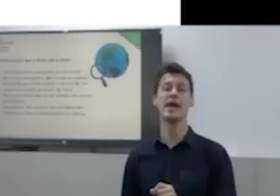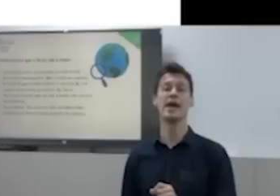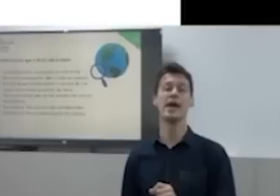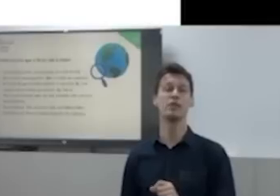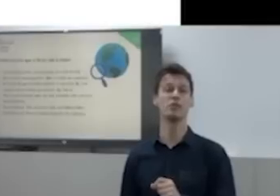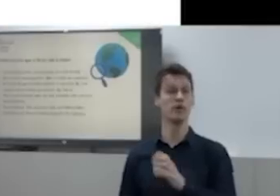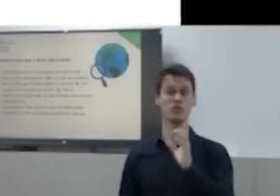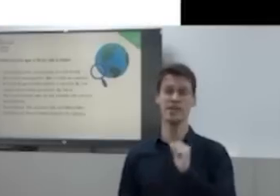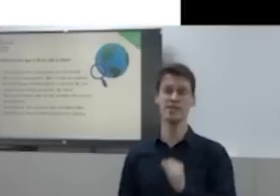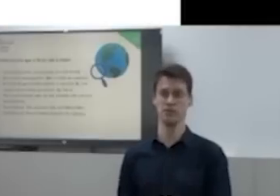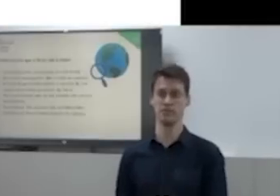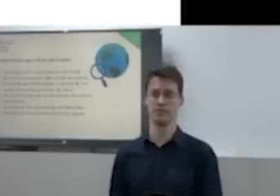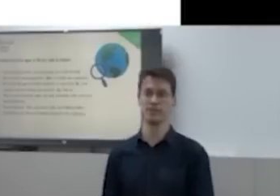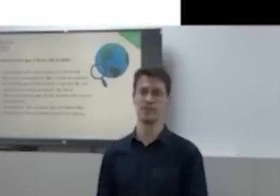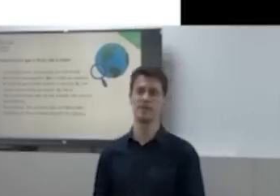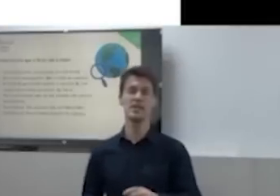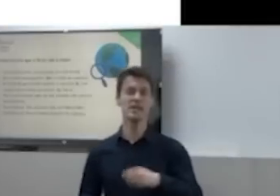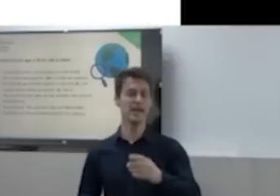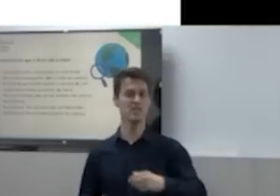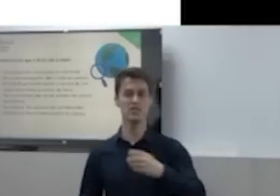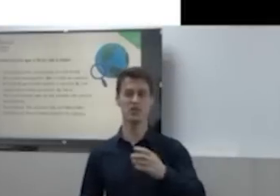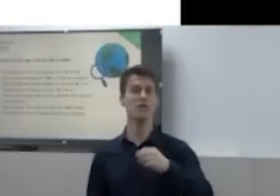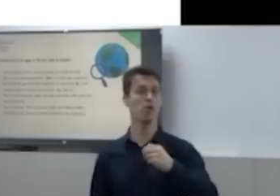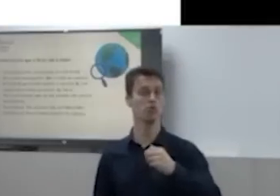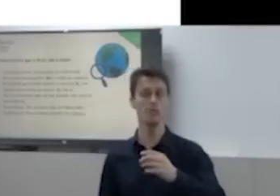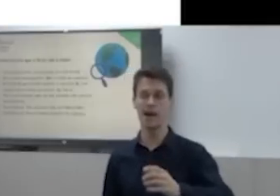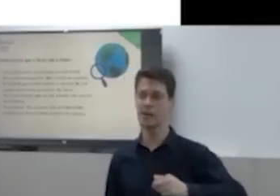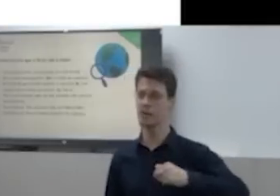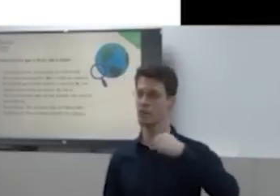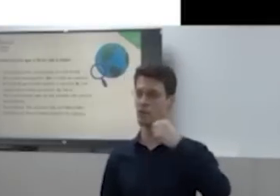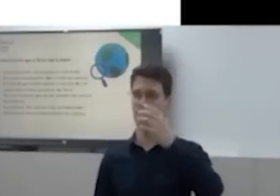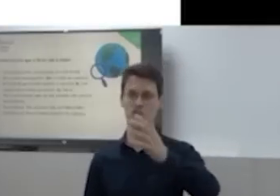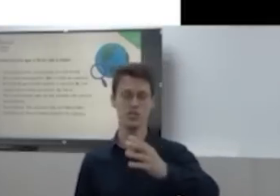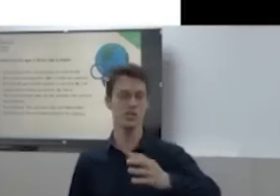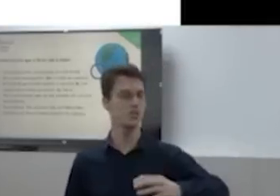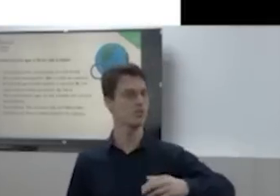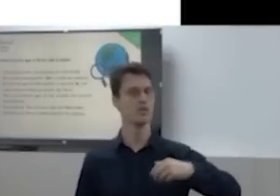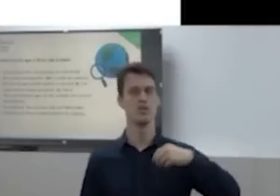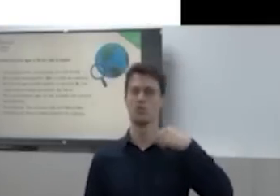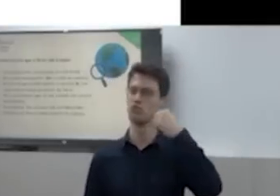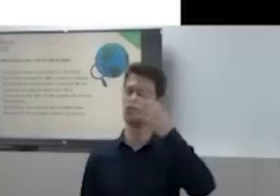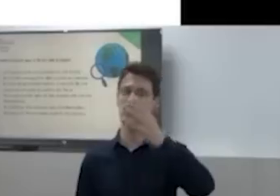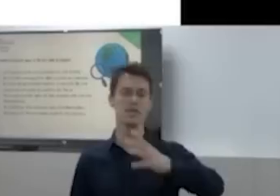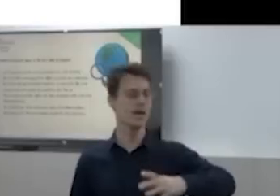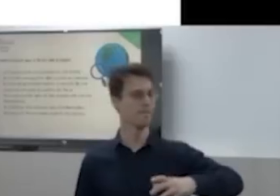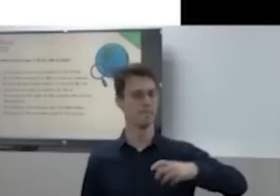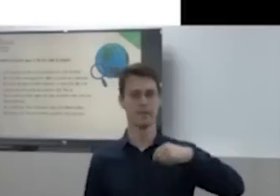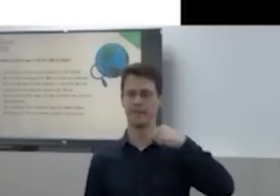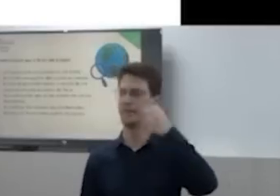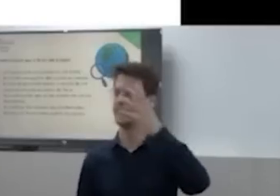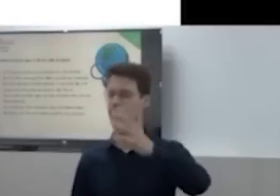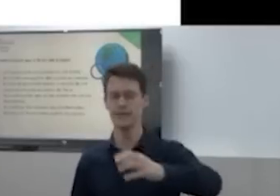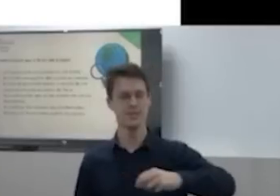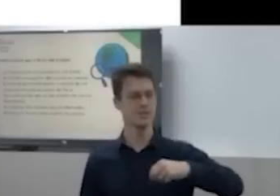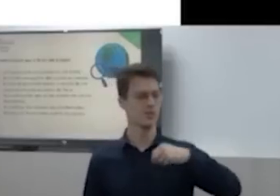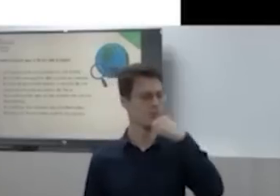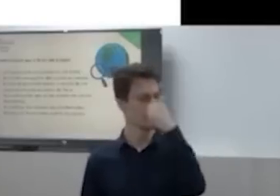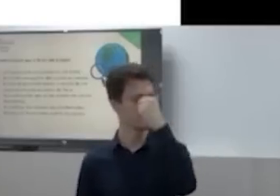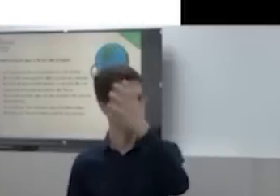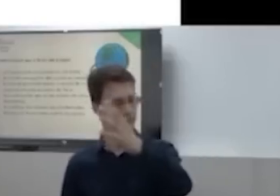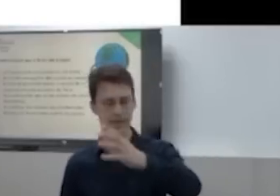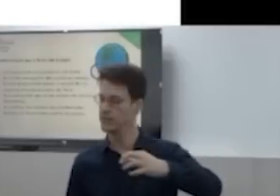exemplo, do Rio de Janeiro. E eles vão no alto mar e vão viajando um dia,